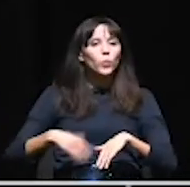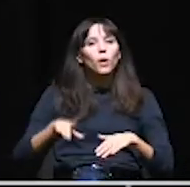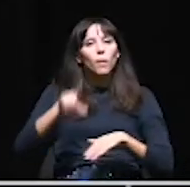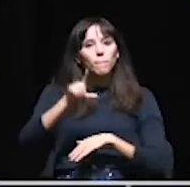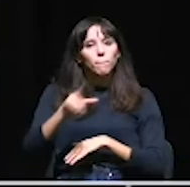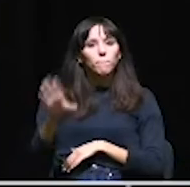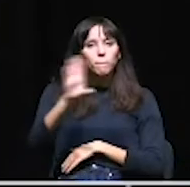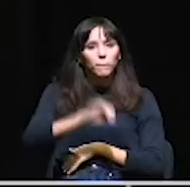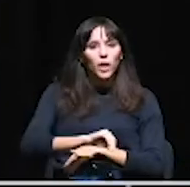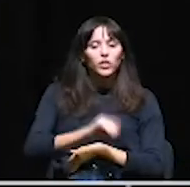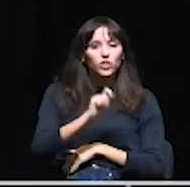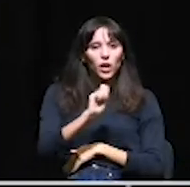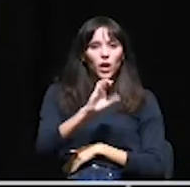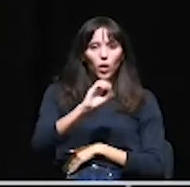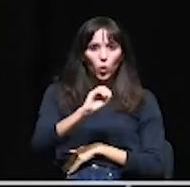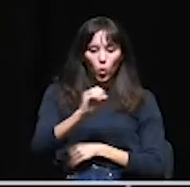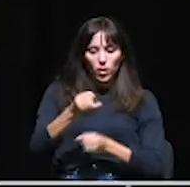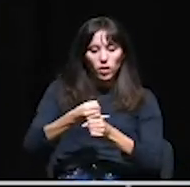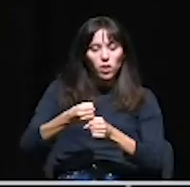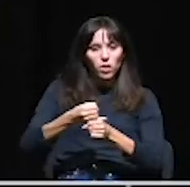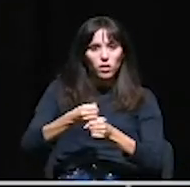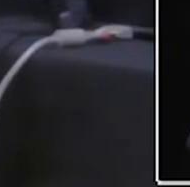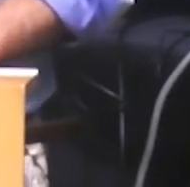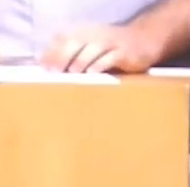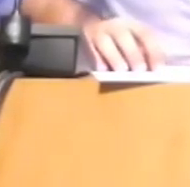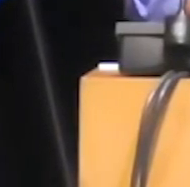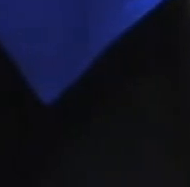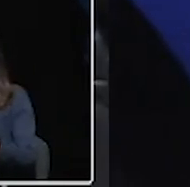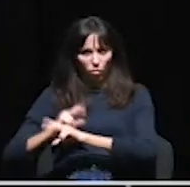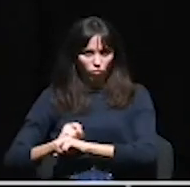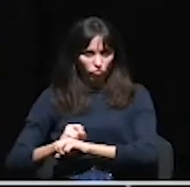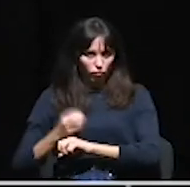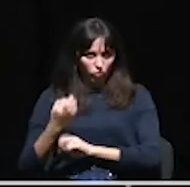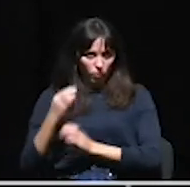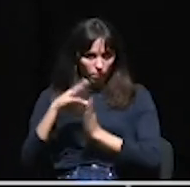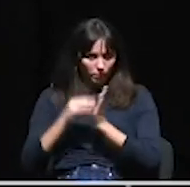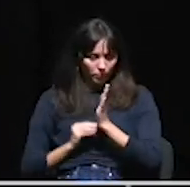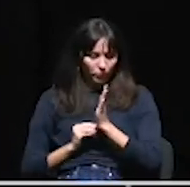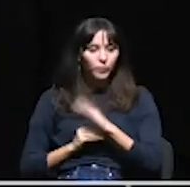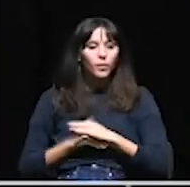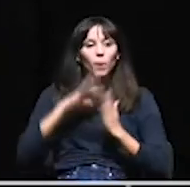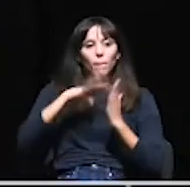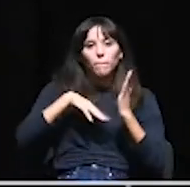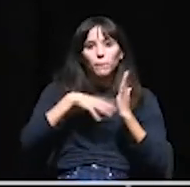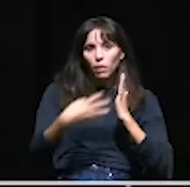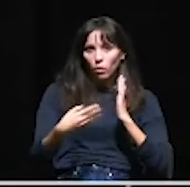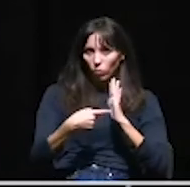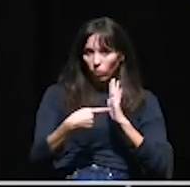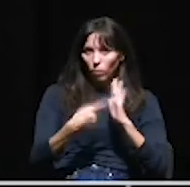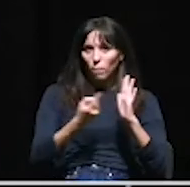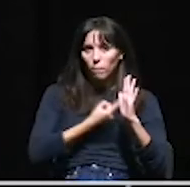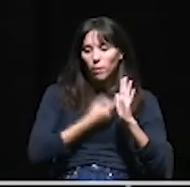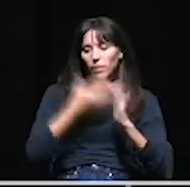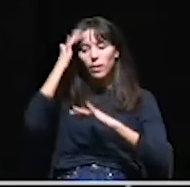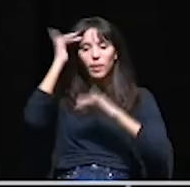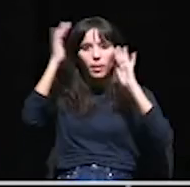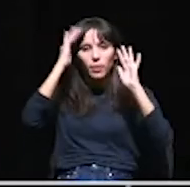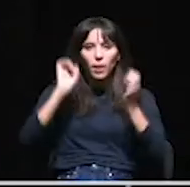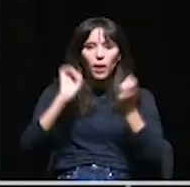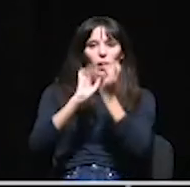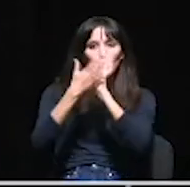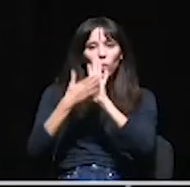das ecoilhas e da recolha porta a porta. Este plano tem que incorporar estas ideias